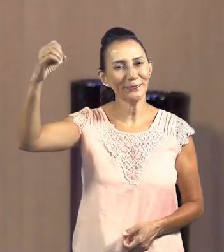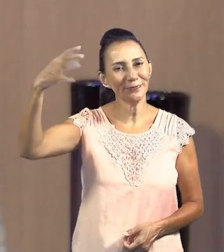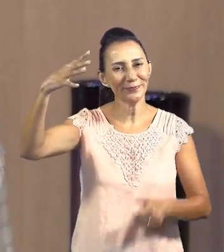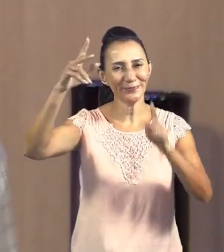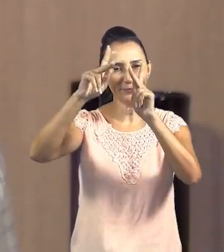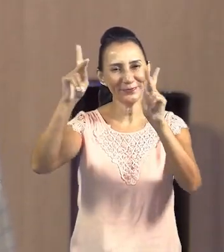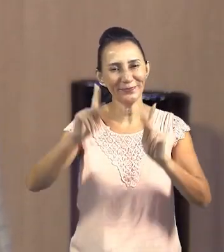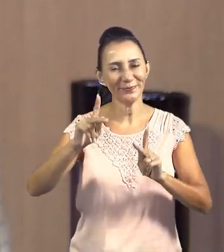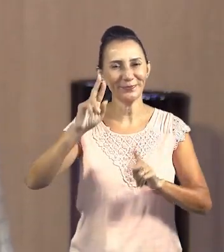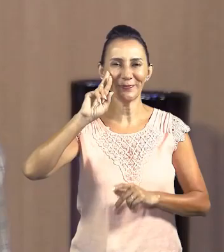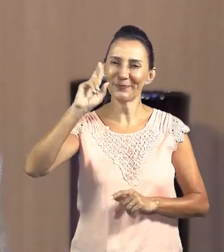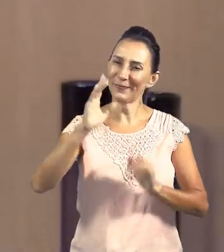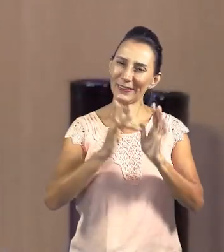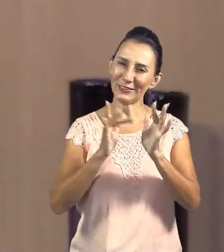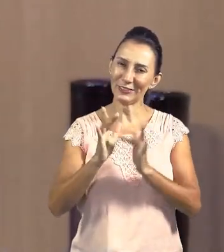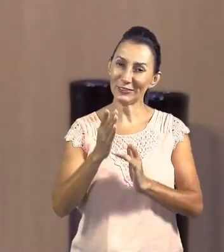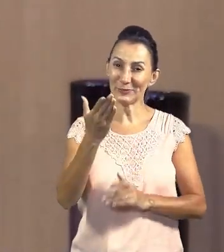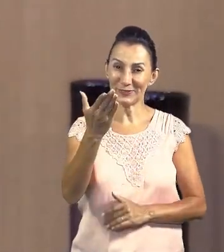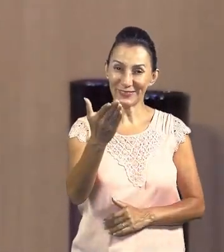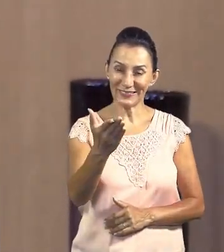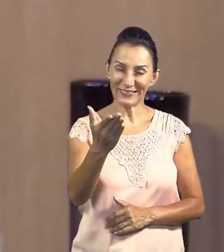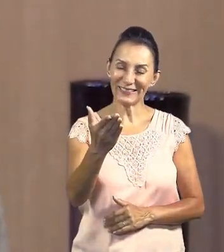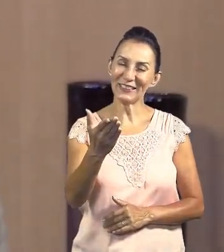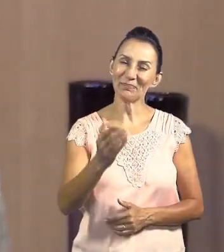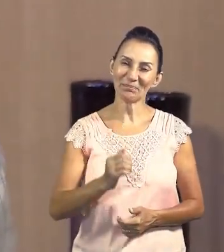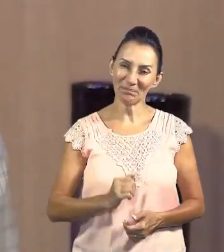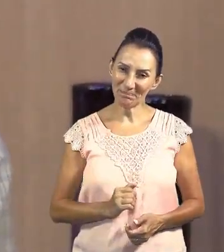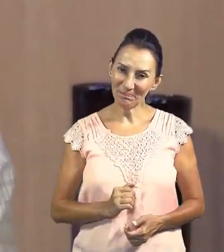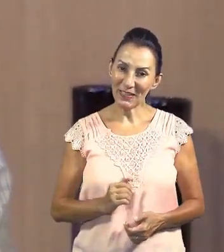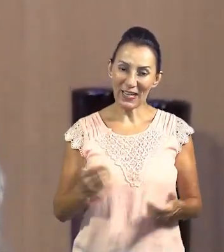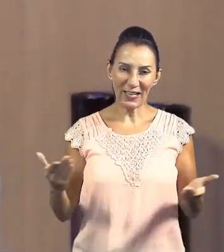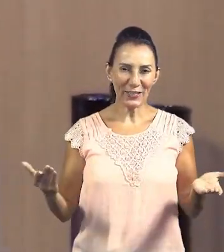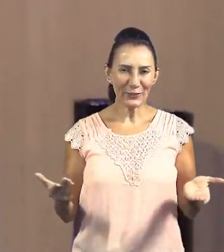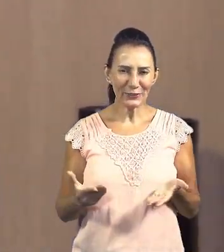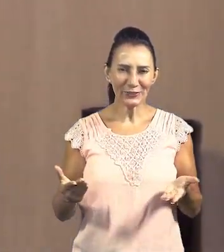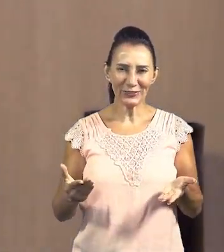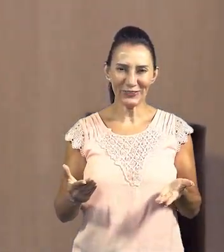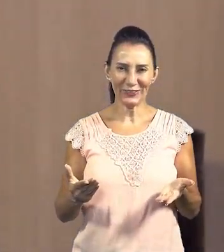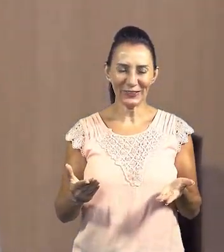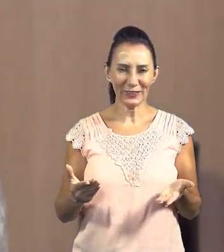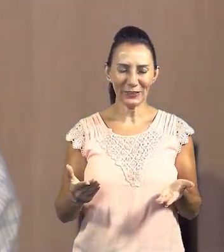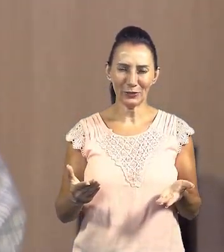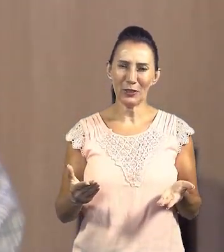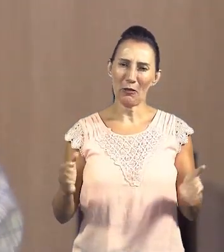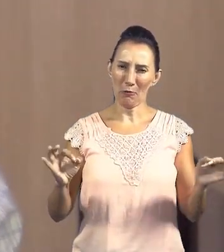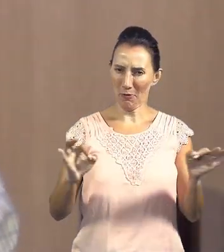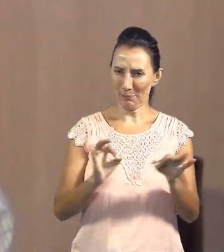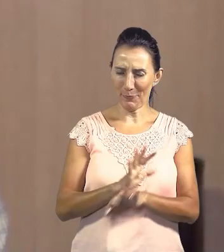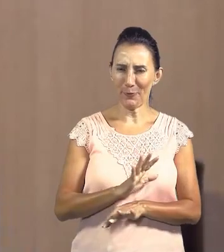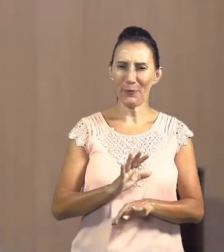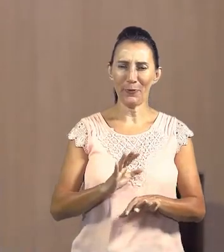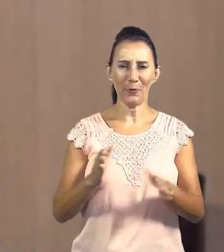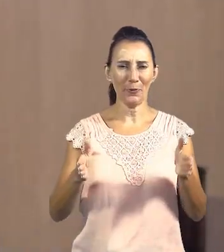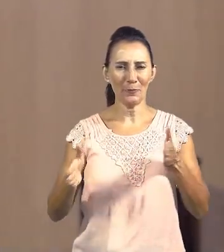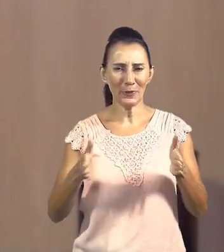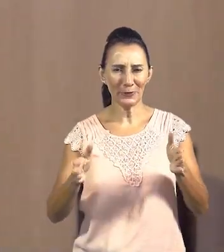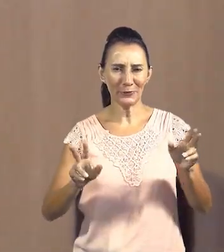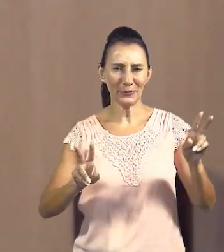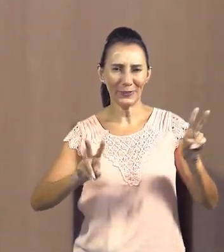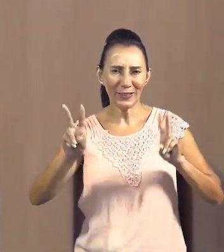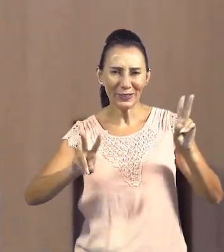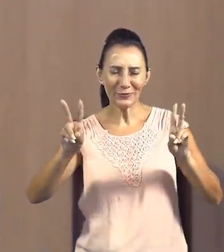Graça e paz do Senhor Jesus para você, meu amado. Estamos agora, depois de um período de carnaval,